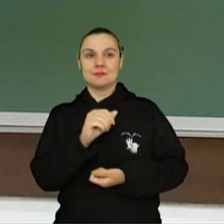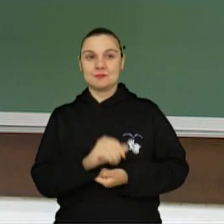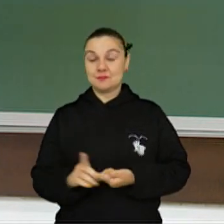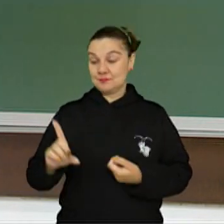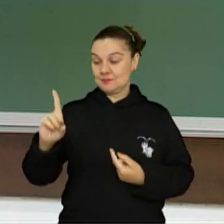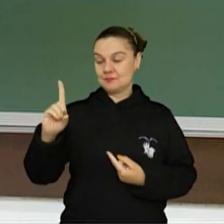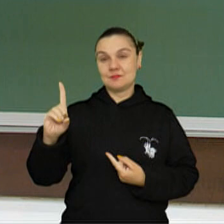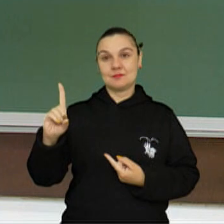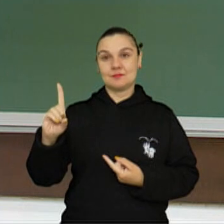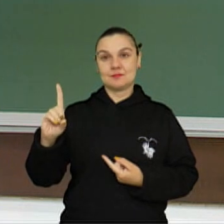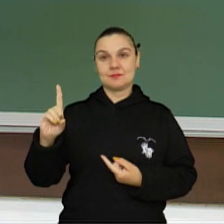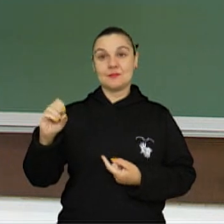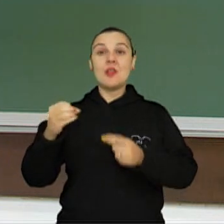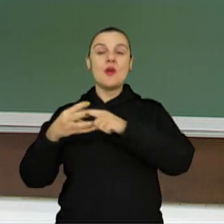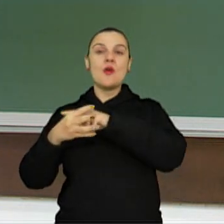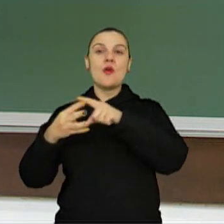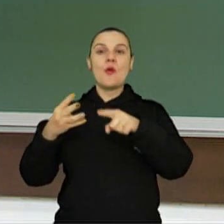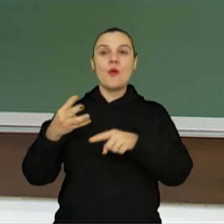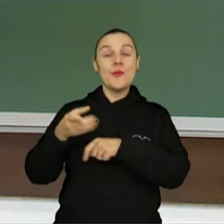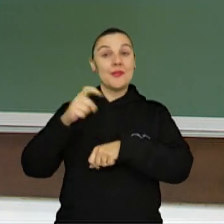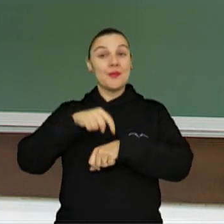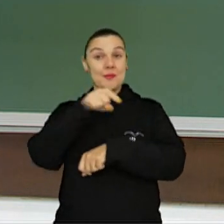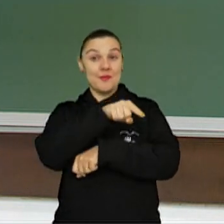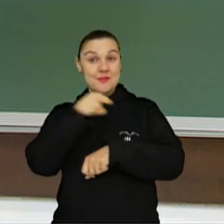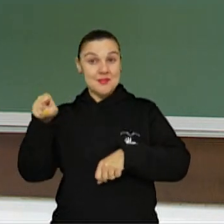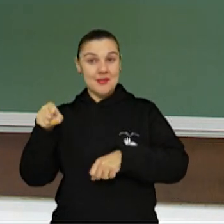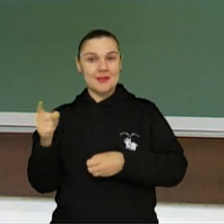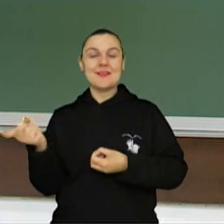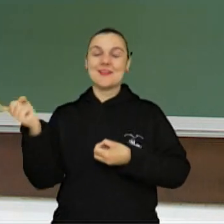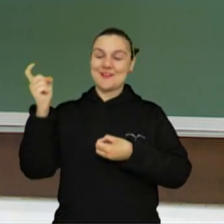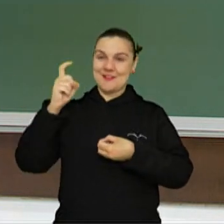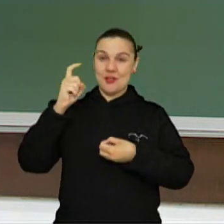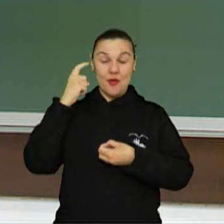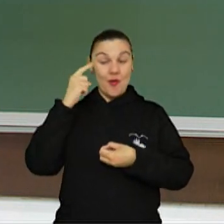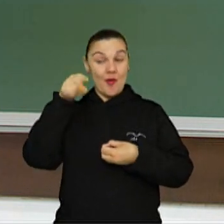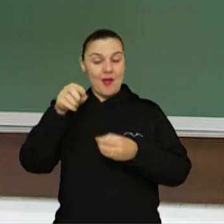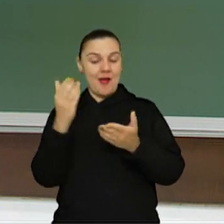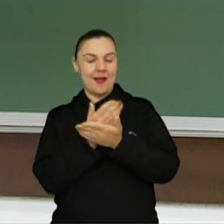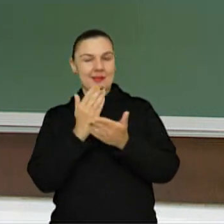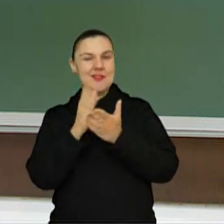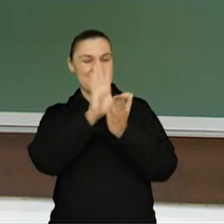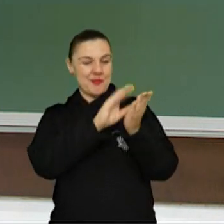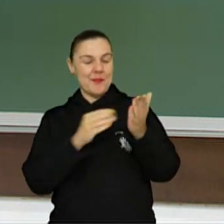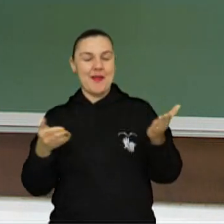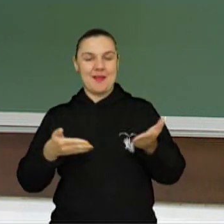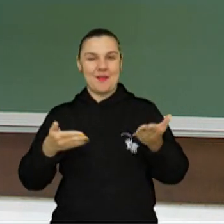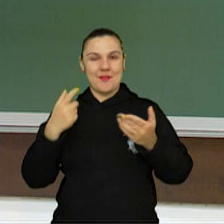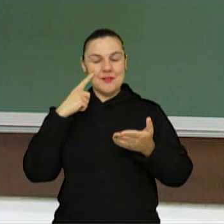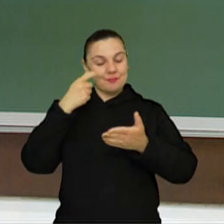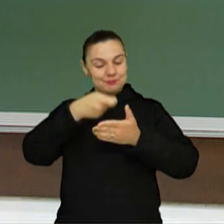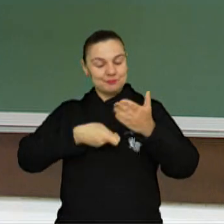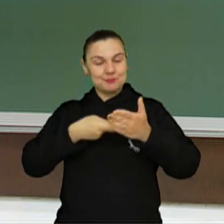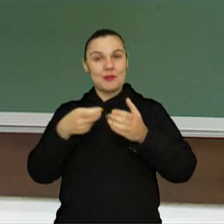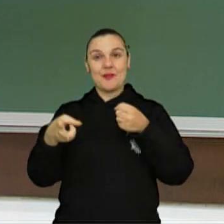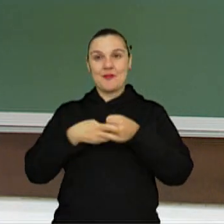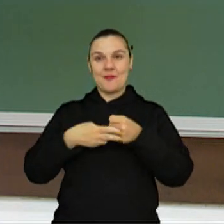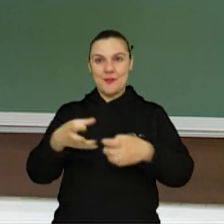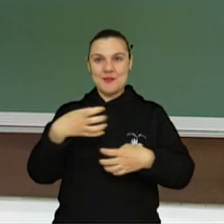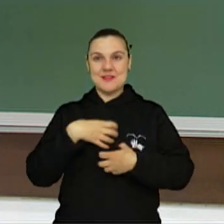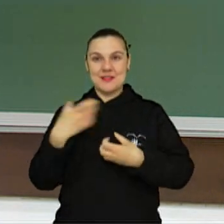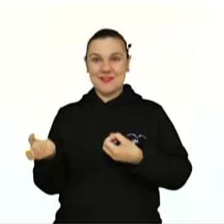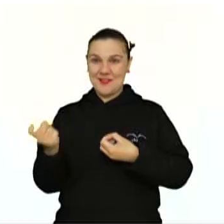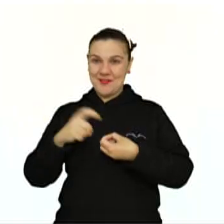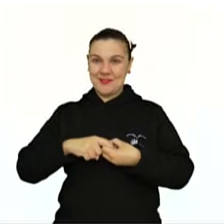ou alternativa D, se siente. Então, vou dar um tempinho para vocês pensarem, olharem lá que vocês copiaram, fizeram um registro aí do verbo sentir-se